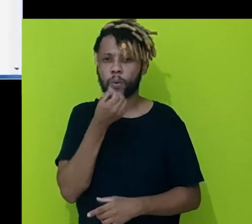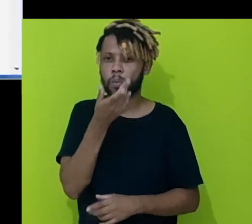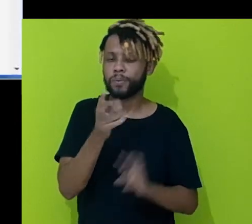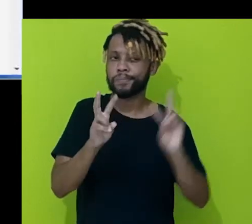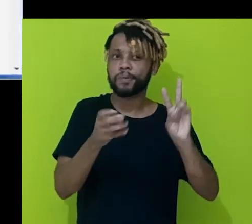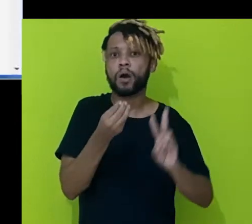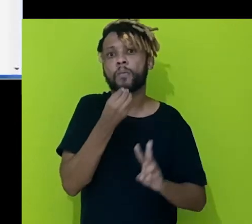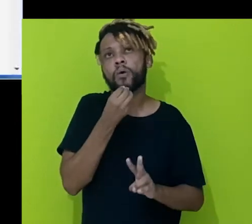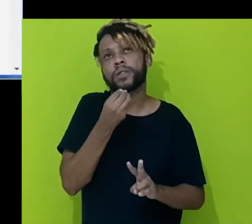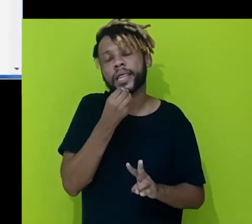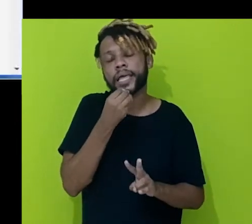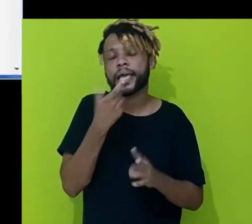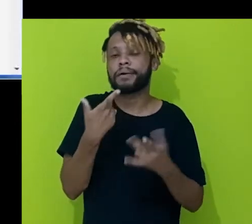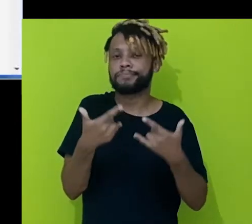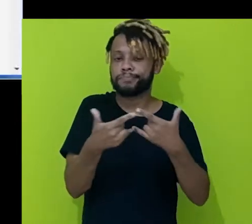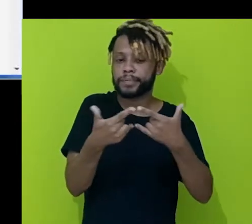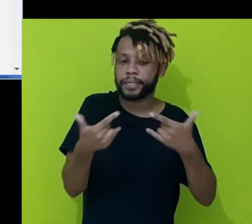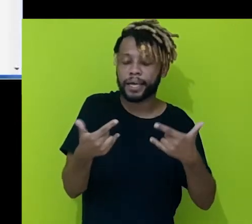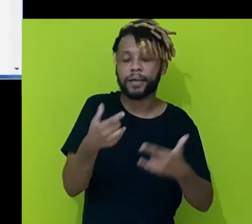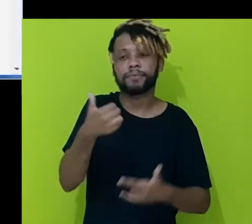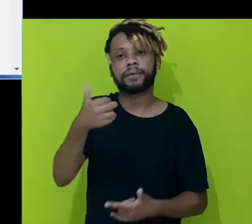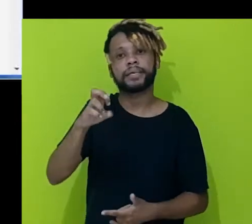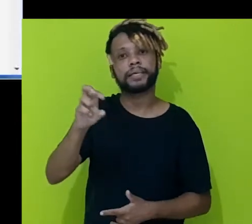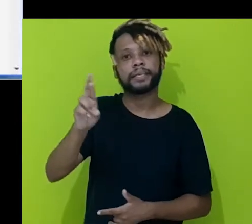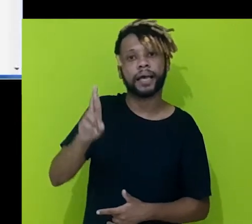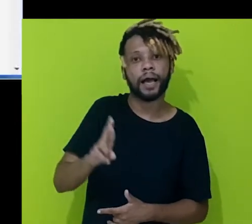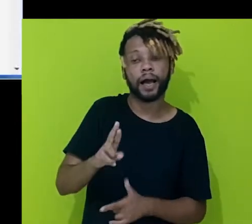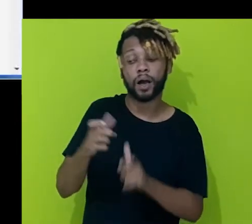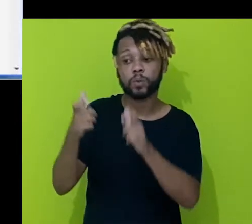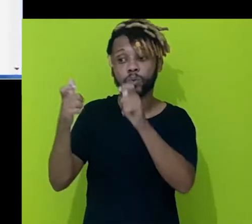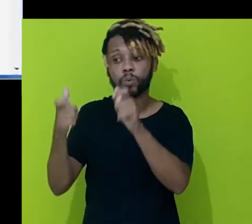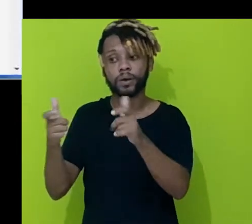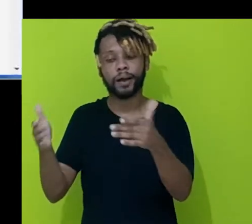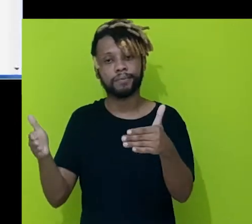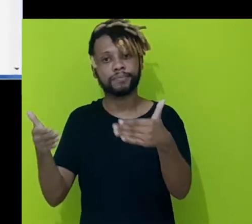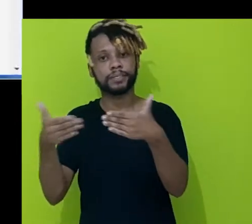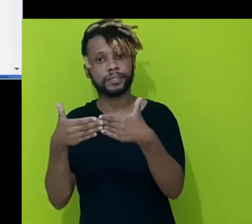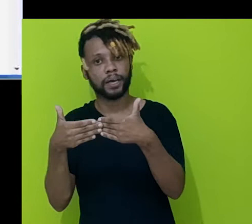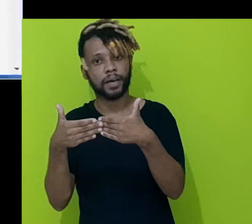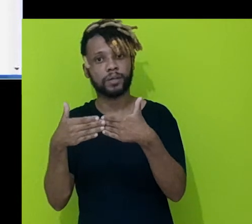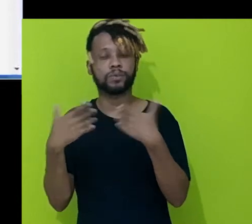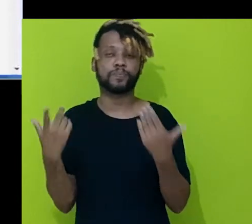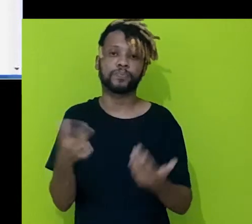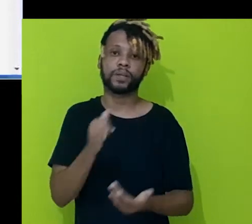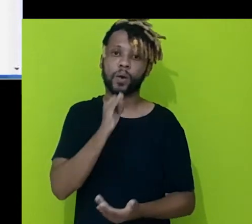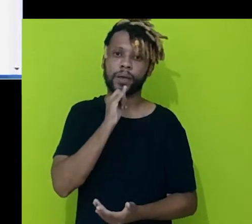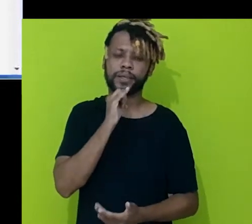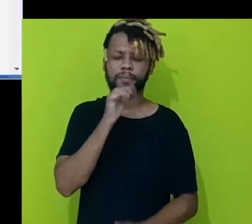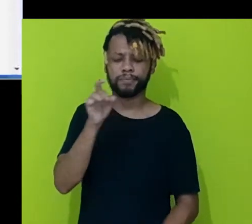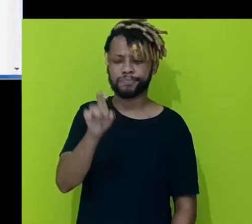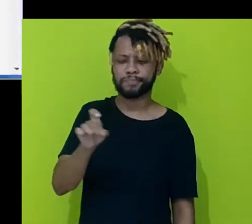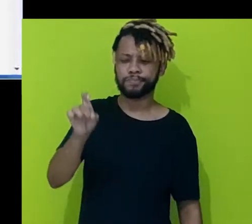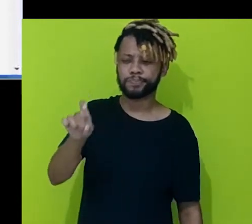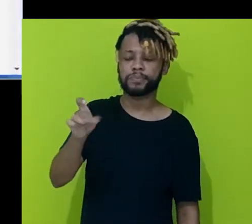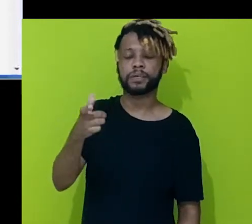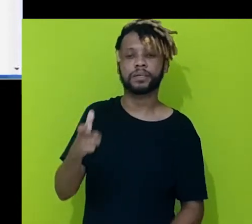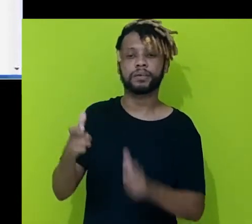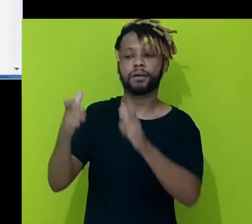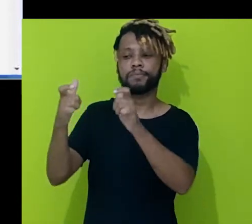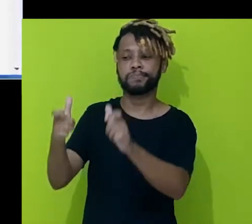cobrar ingresso até R$15, seria em local fechado e, no caso, eu vou marcar que é espaço